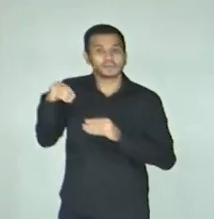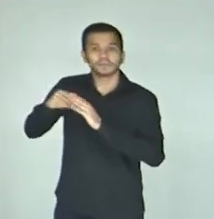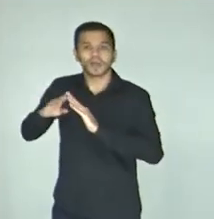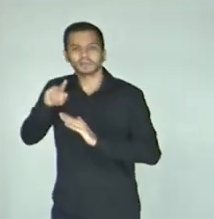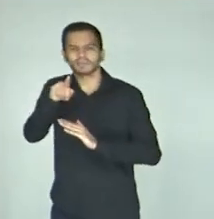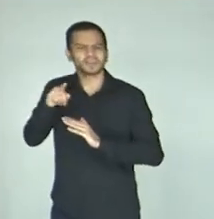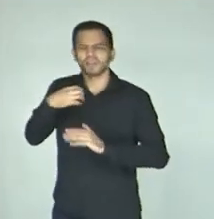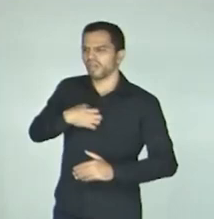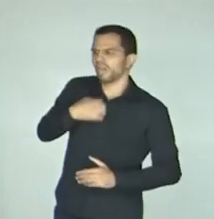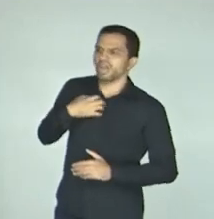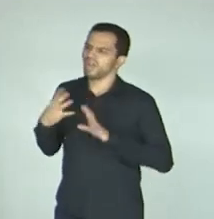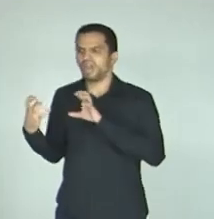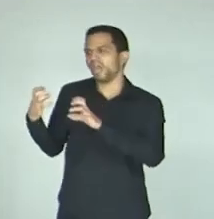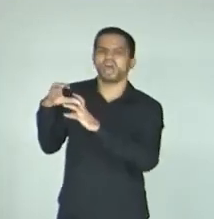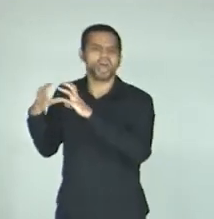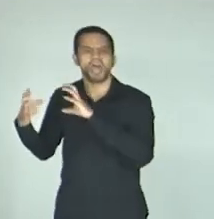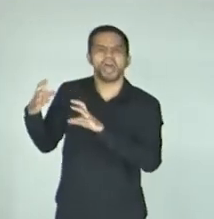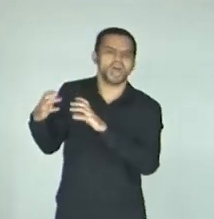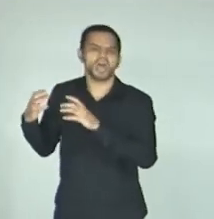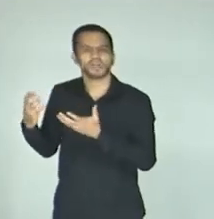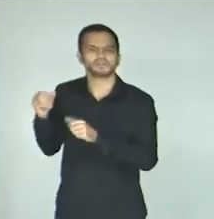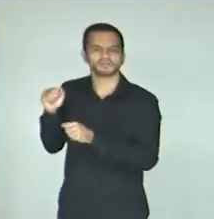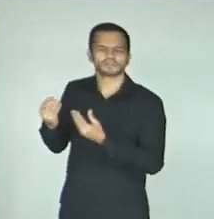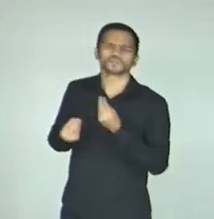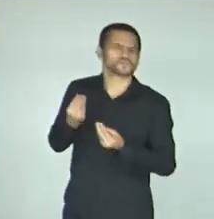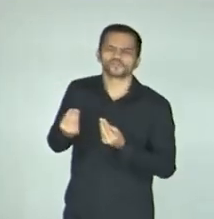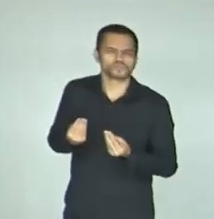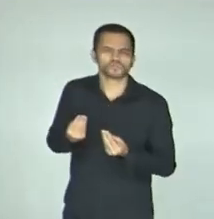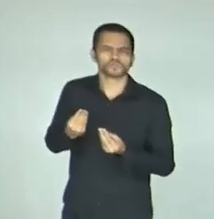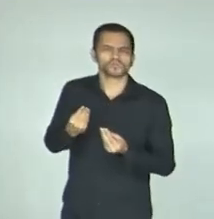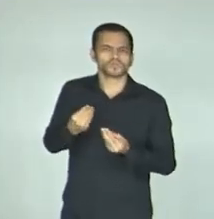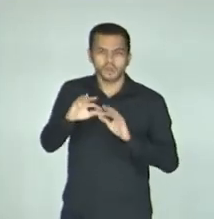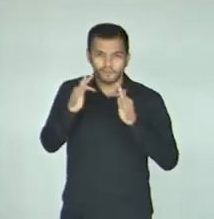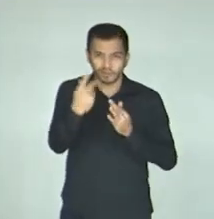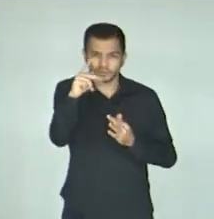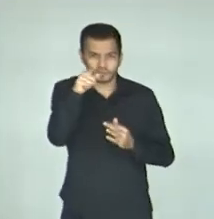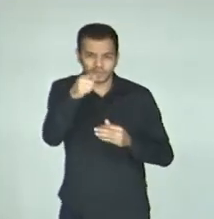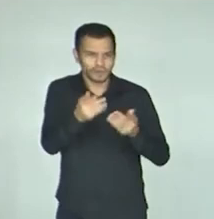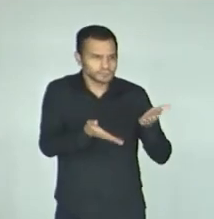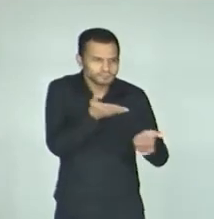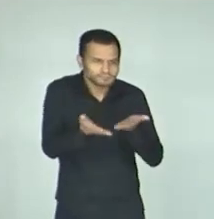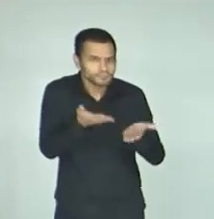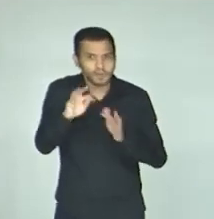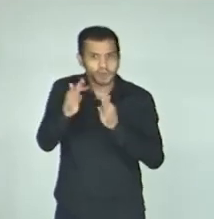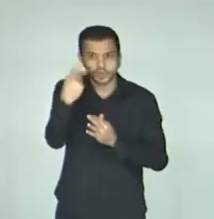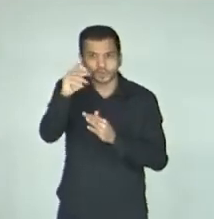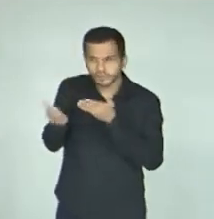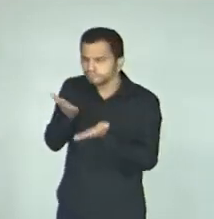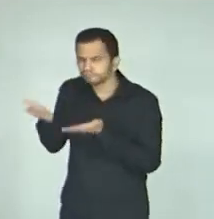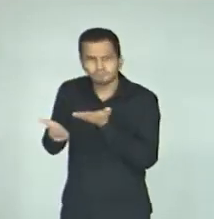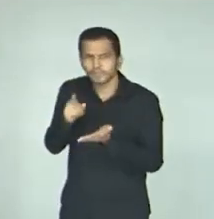dado atenção aos seus filhos sua mulher e seu marido aos seus pais você separar tempo para eles você vive para você